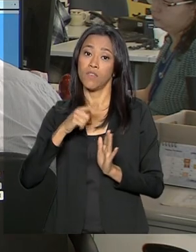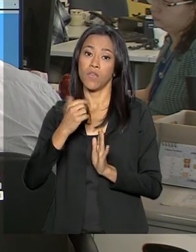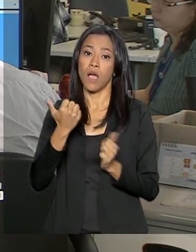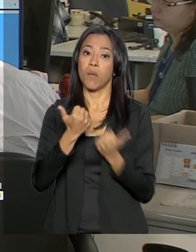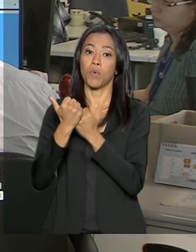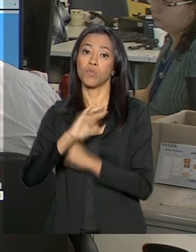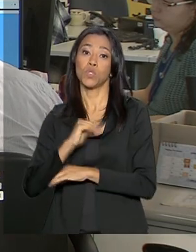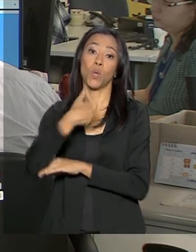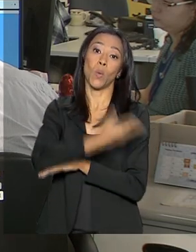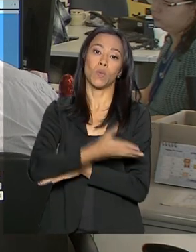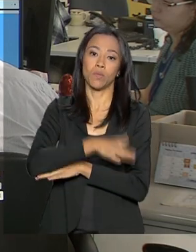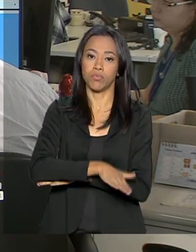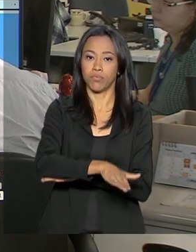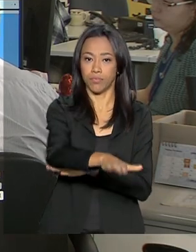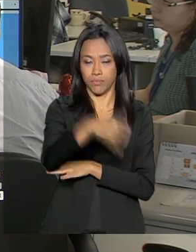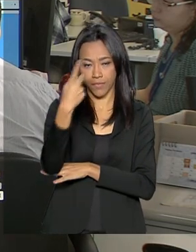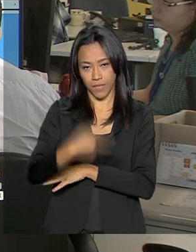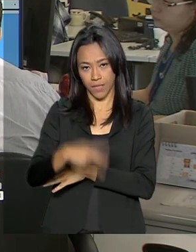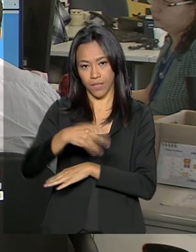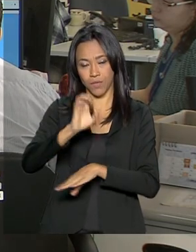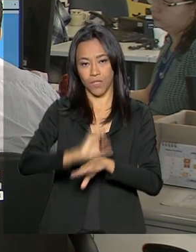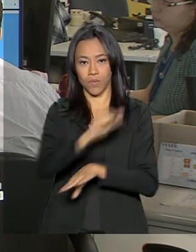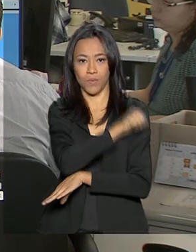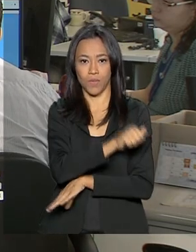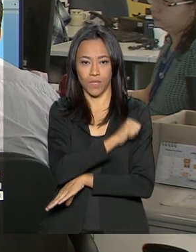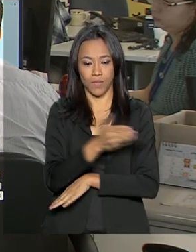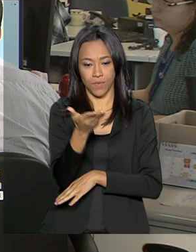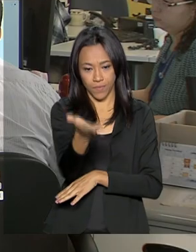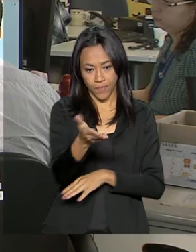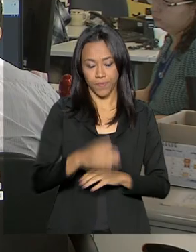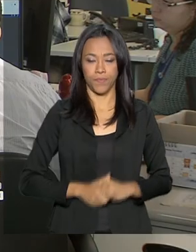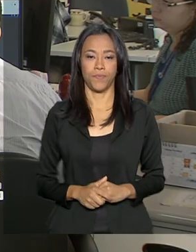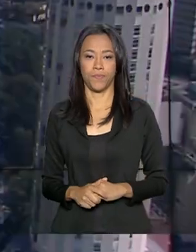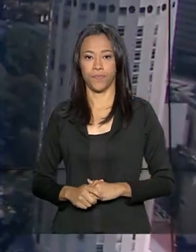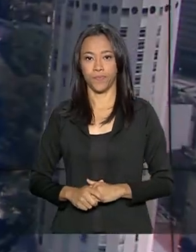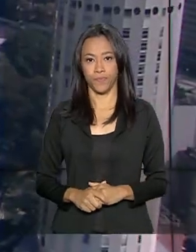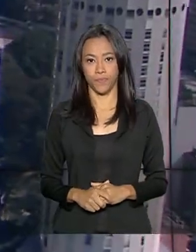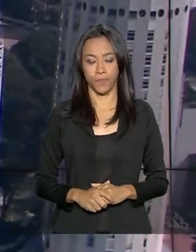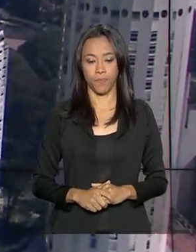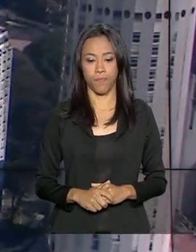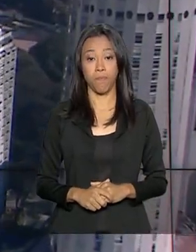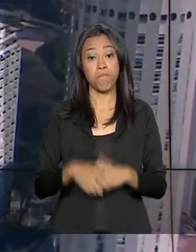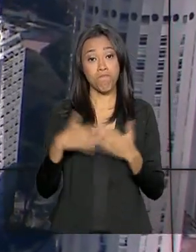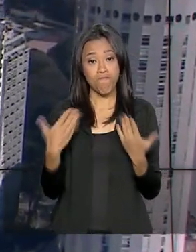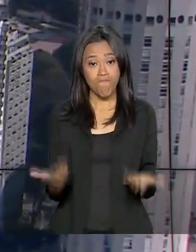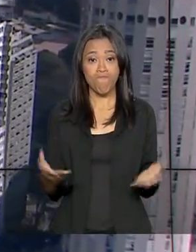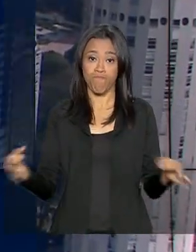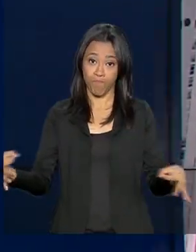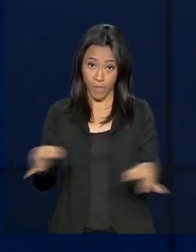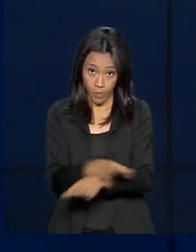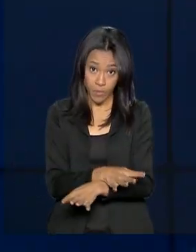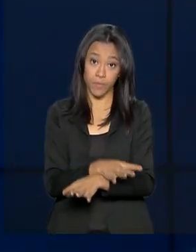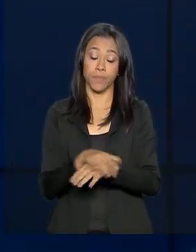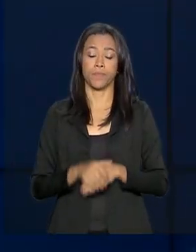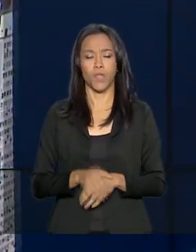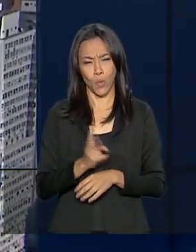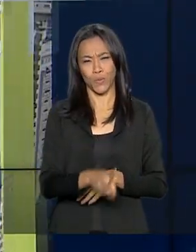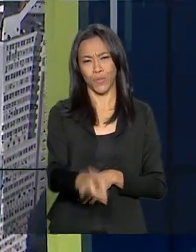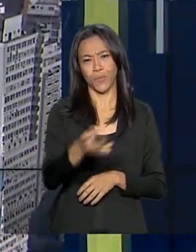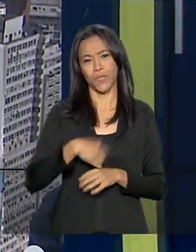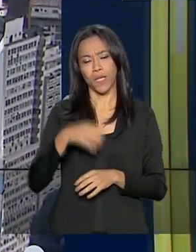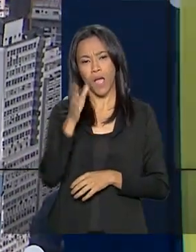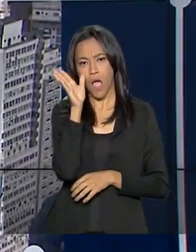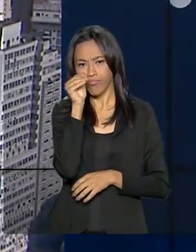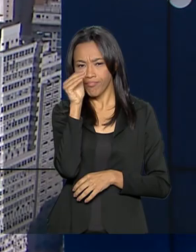normalmente. Do Rio de Janeiro, Alessandra Lago, para o Governo Agora. E o Governo Agora fica por aqui. Continue